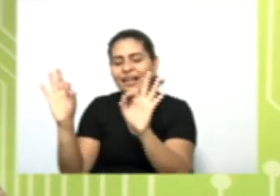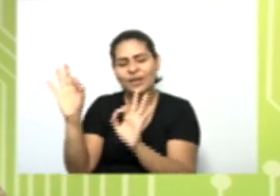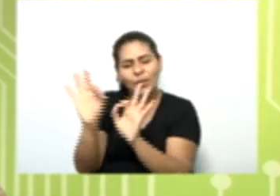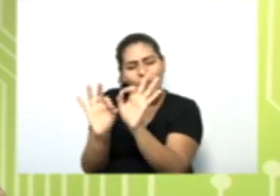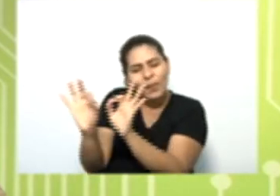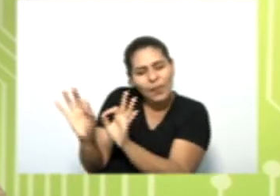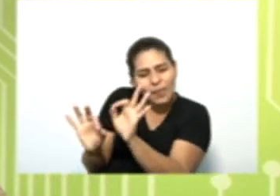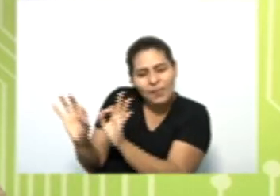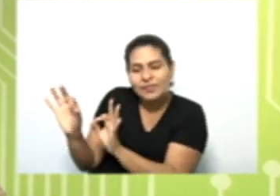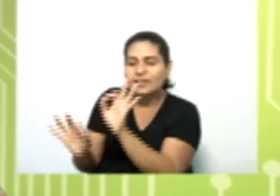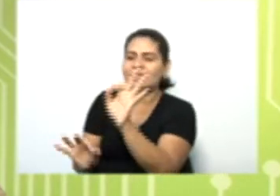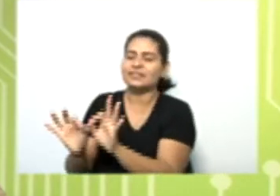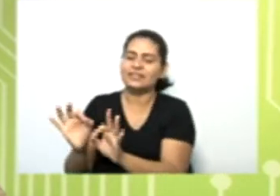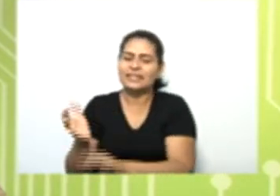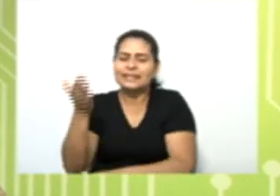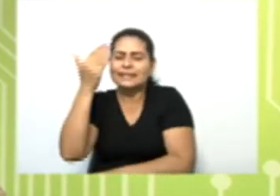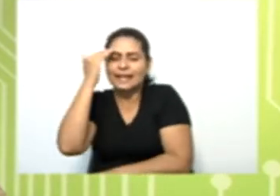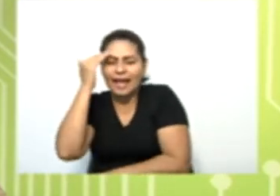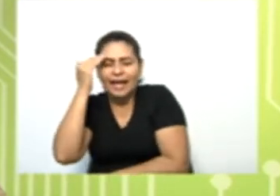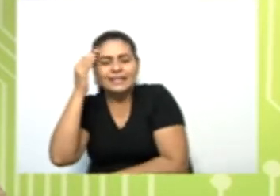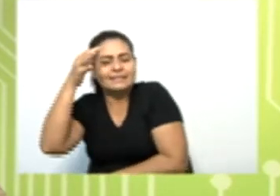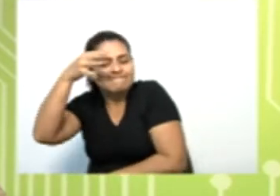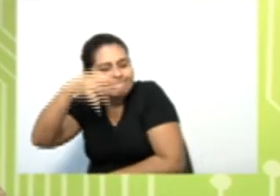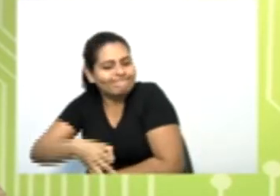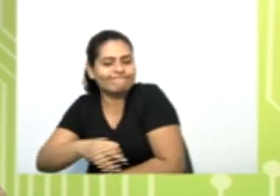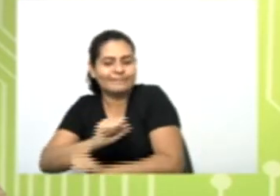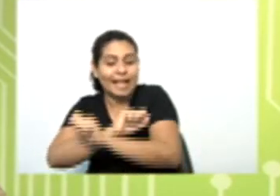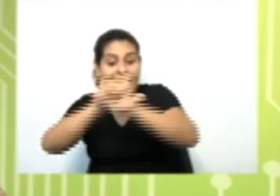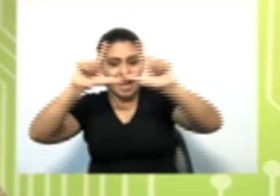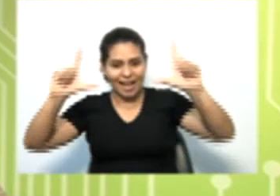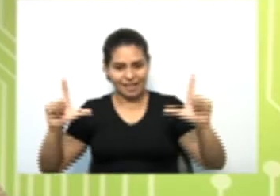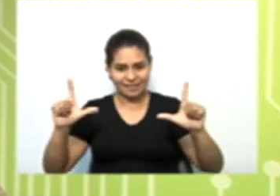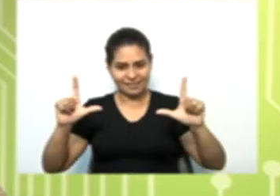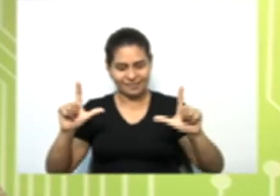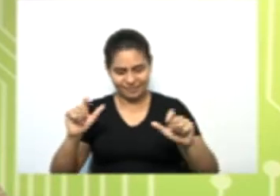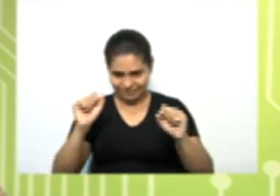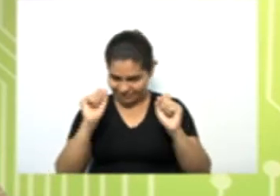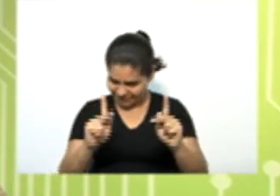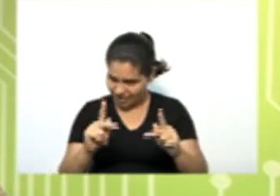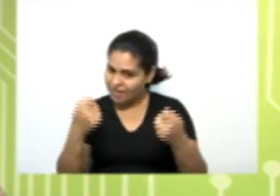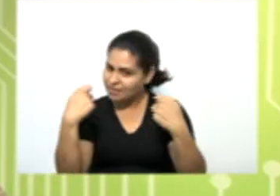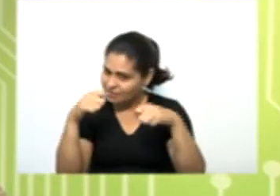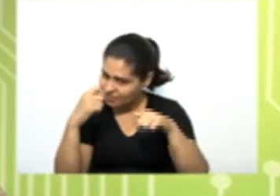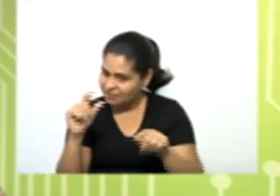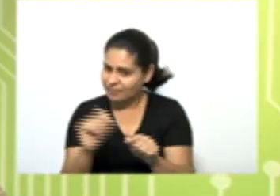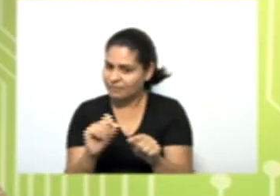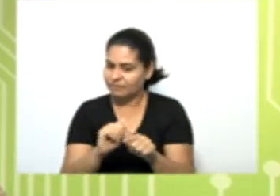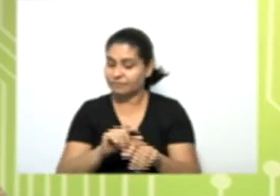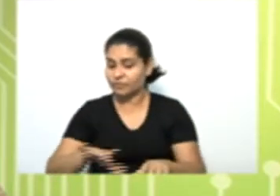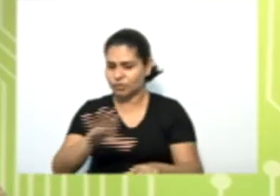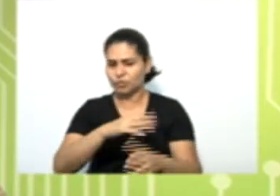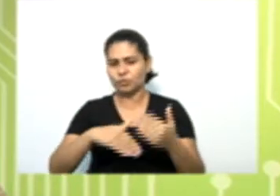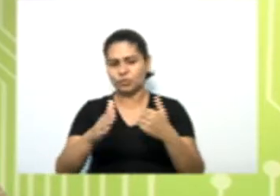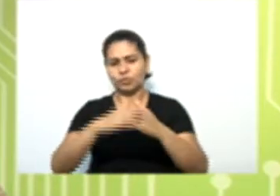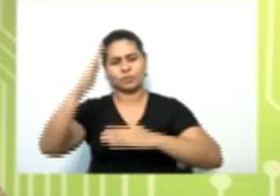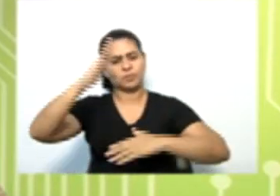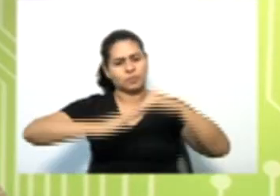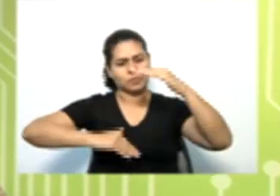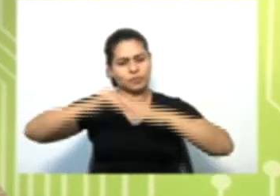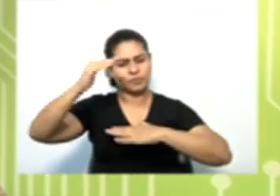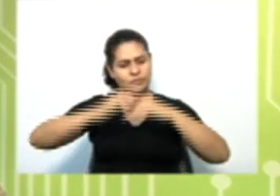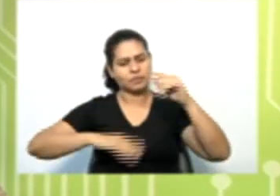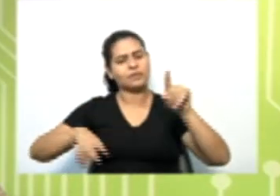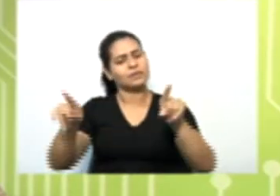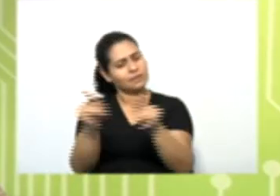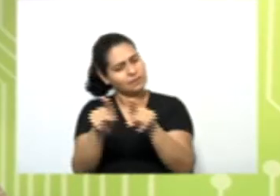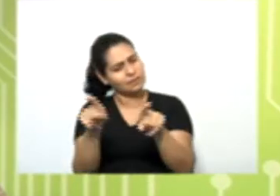bem decifrada, dizendo o que realmente ela quer dizer. É isso que nós precisamos fazer na nossa vida profissional